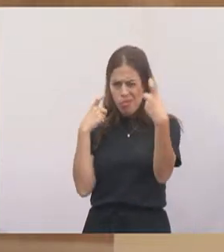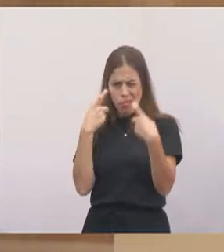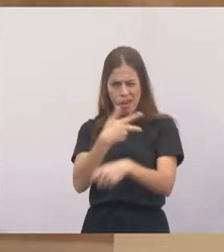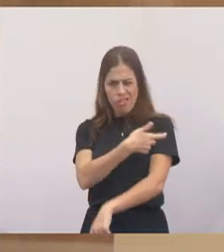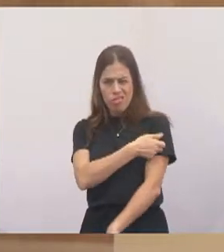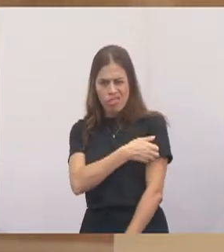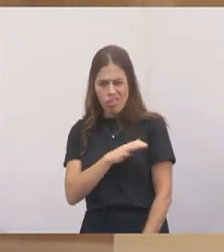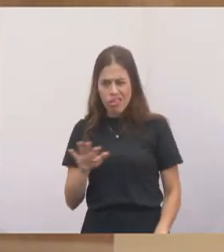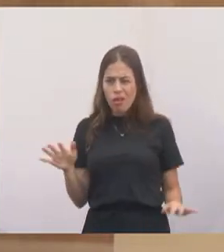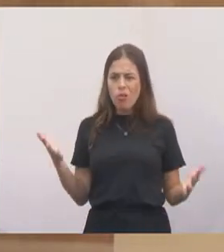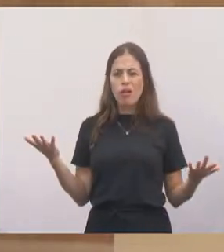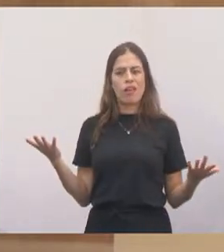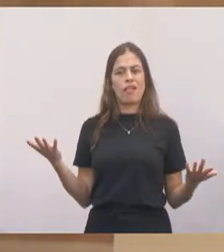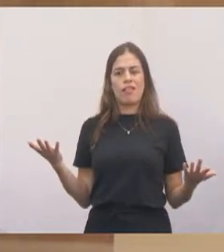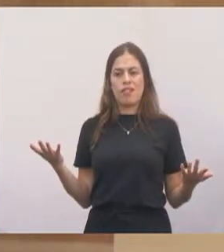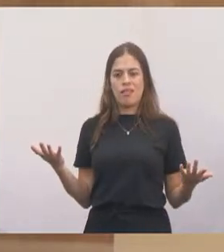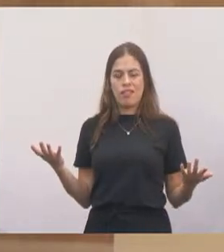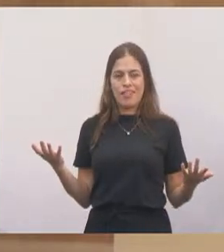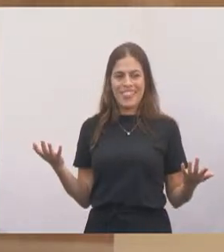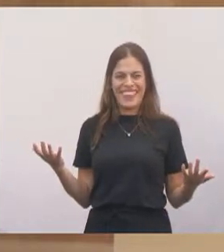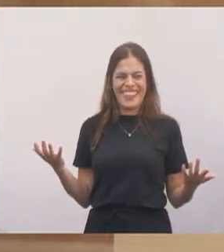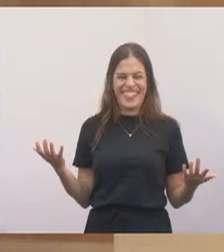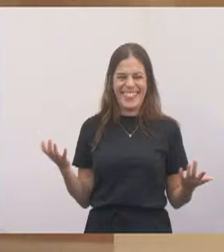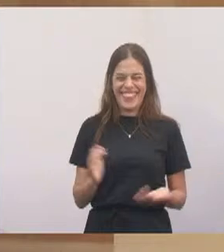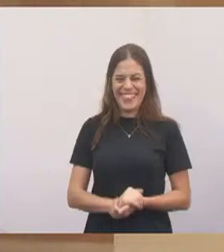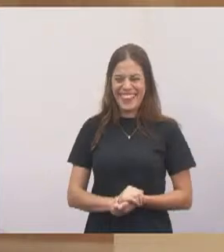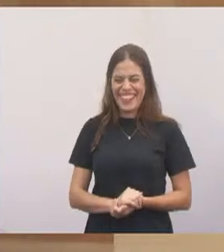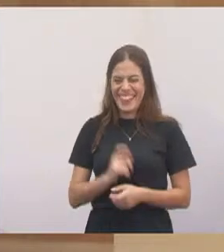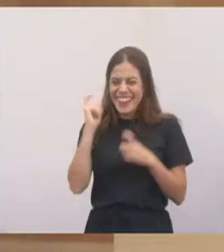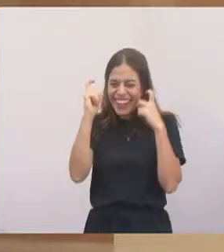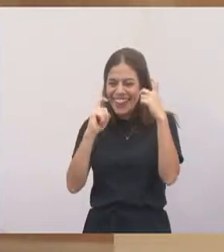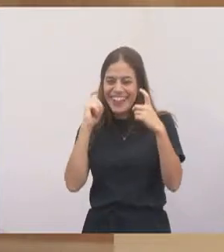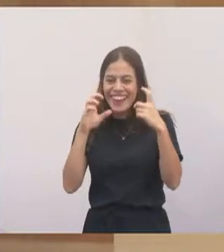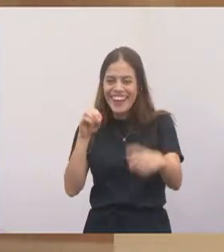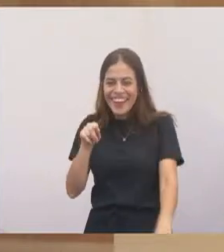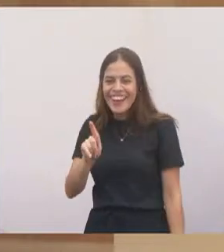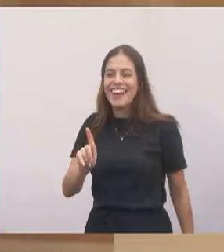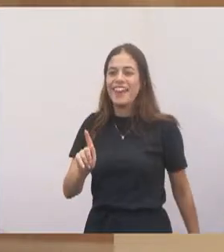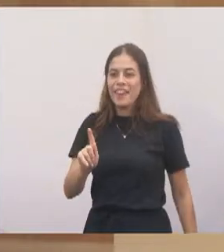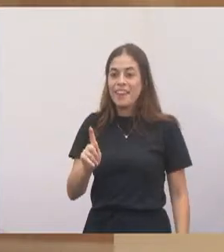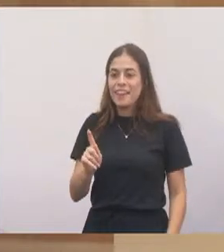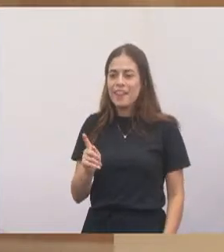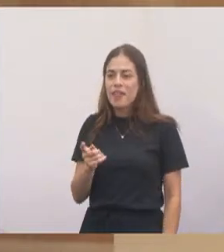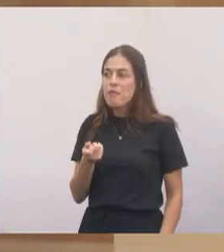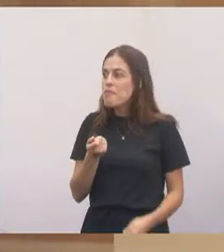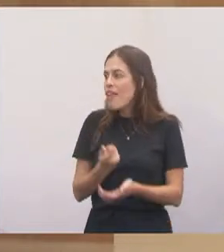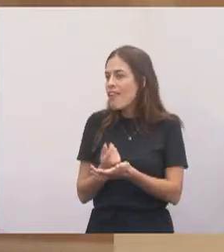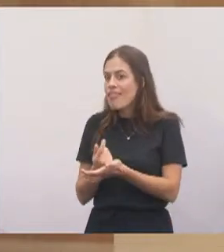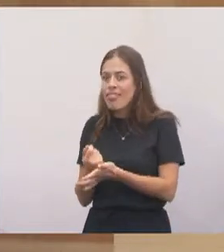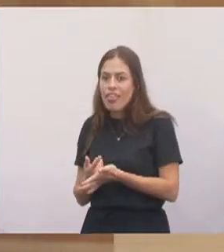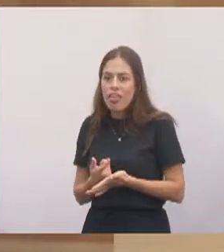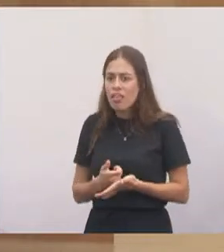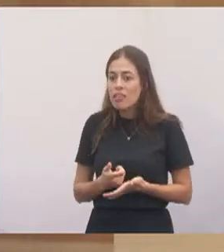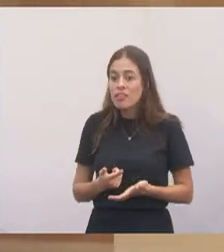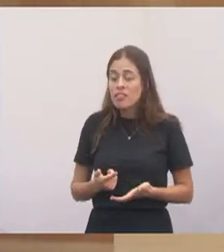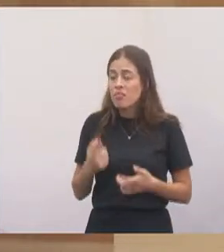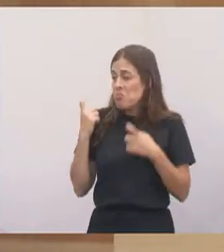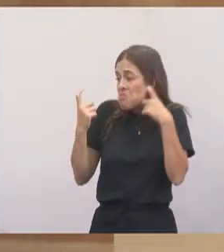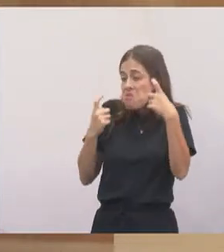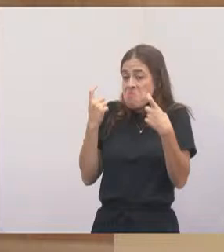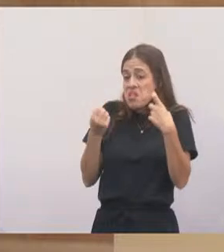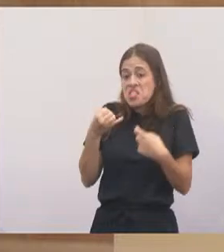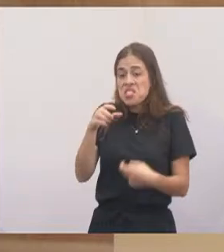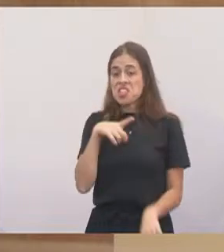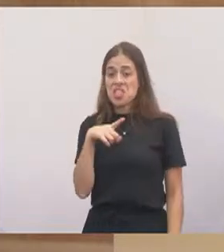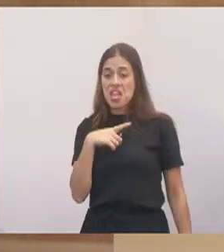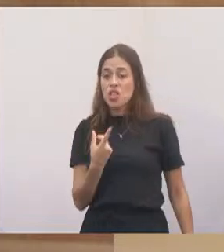vacina? Né? Está preocupado das ONGs gastar dinheiro? Mas não está nem preocupado se as ONGs têm dinheiro para pagar a